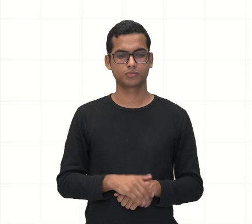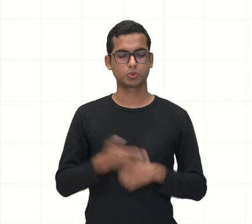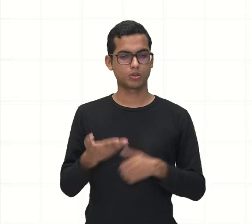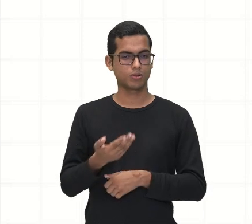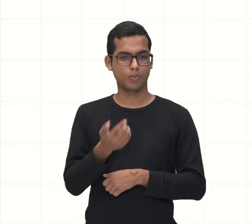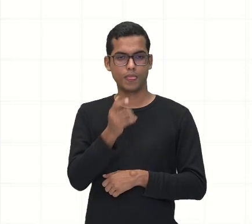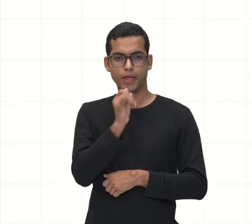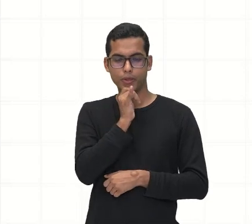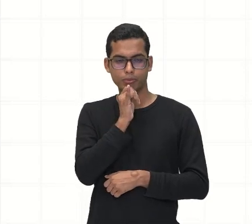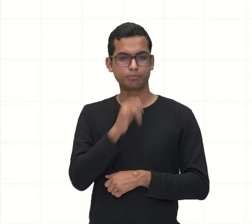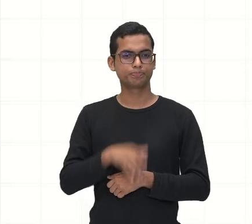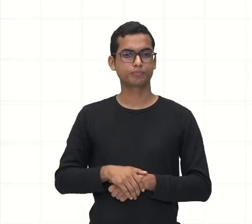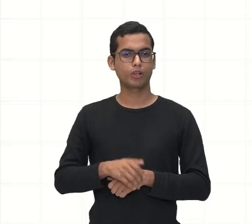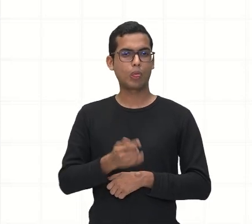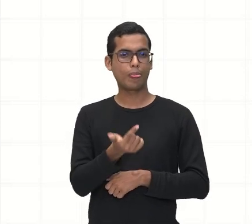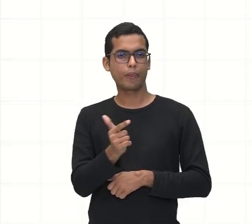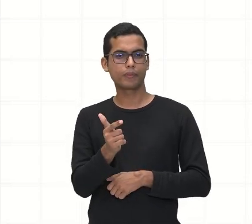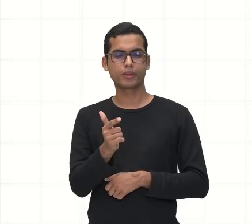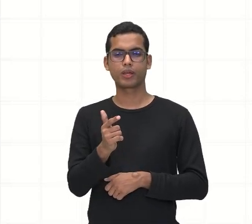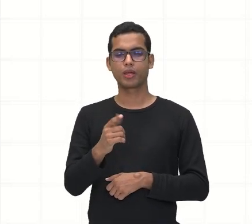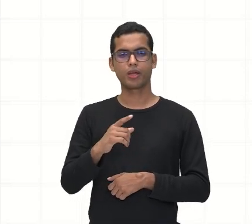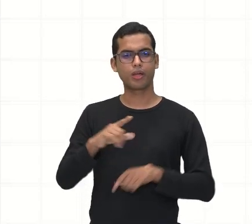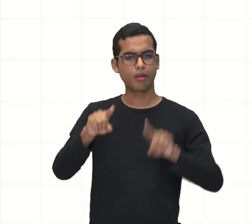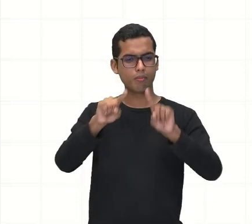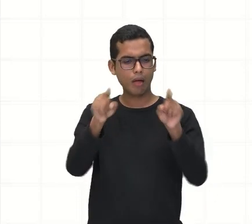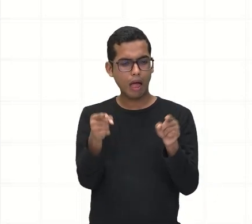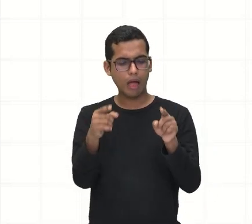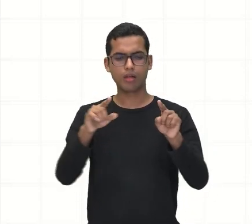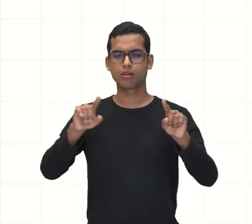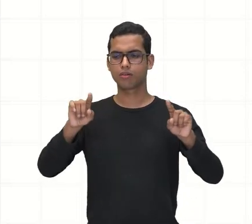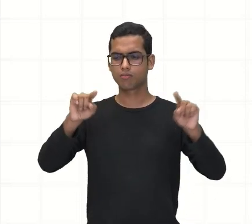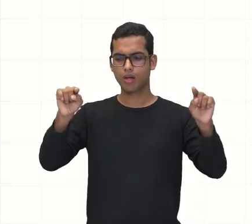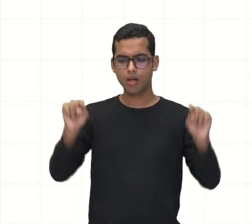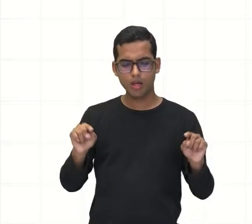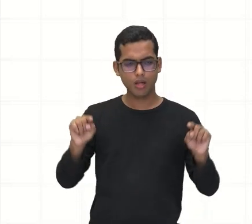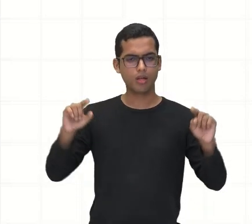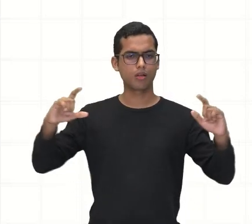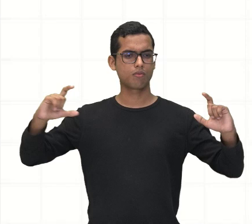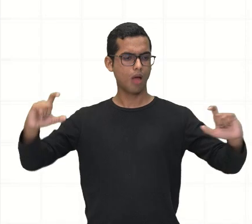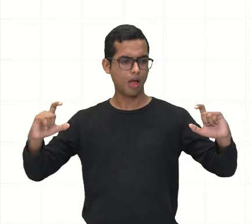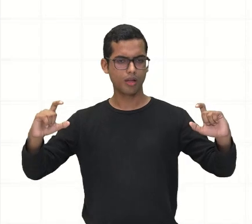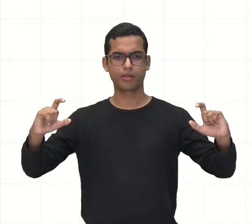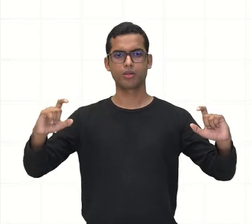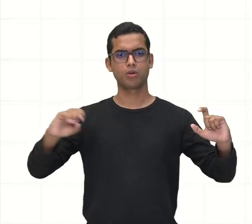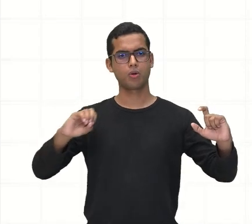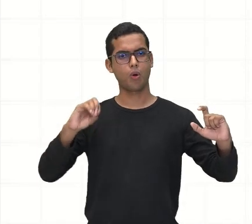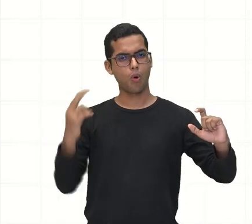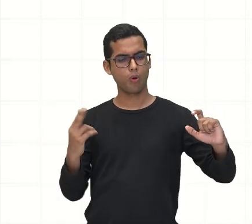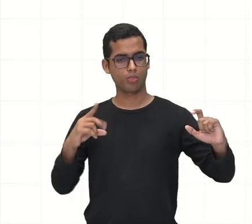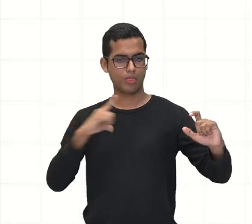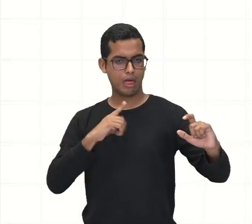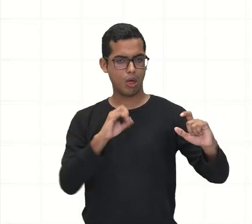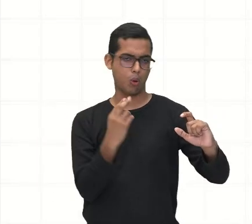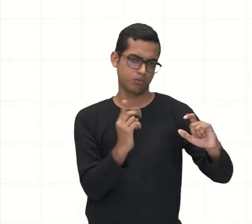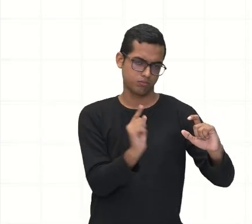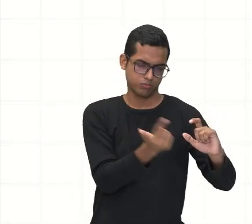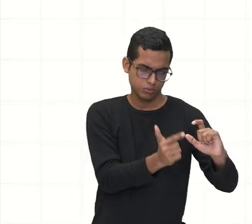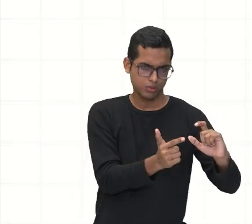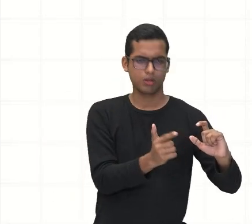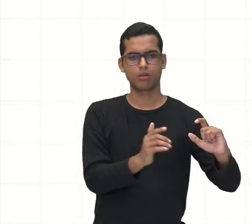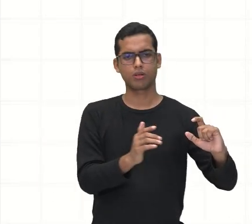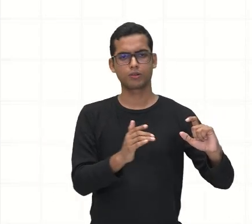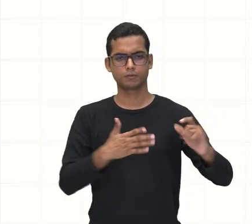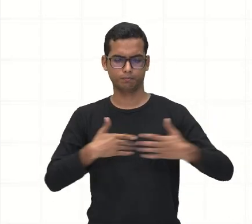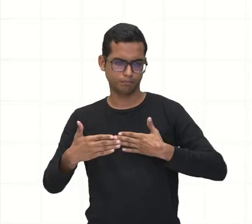chaves, nós vamos obedecer às regras que nós temos aqui. Eu sinalizei aqui como regra 1, primeira, segunda e terceira, tá bom?